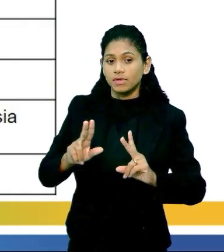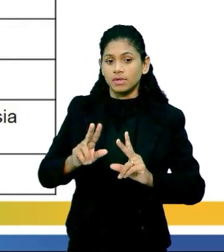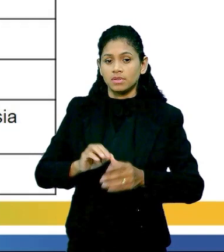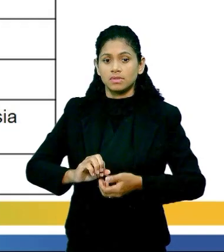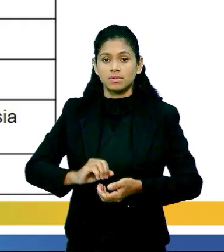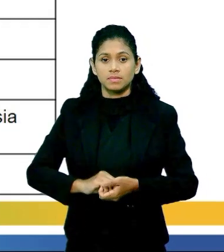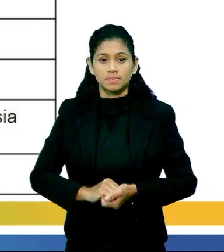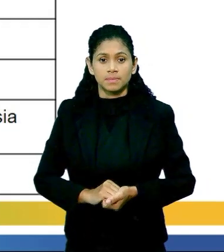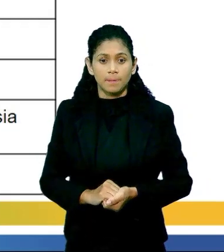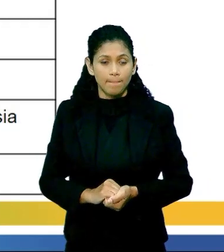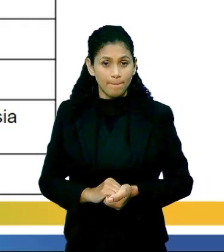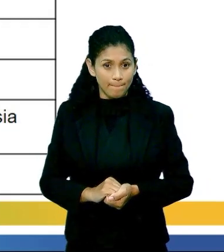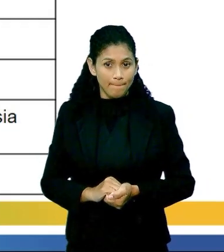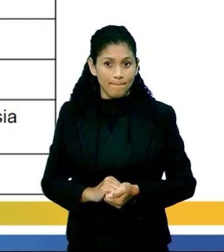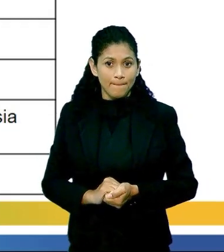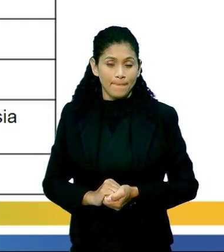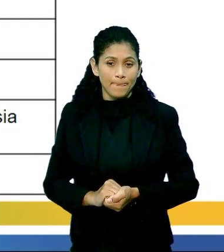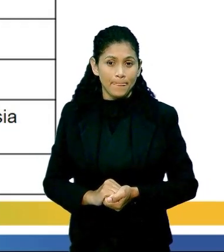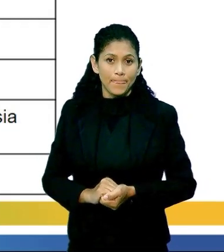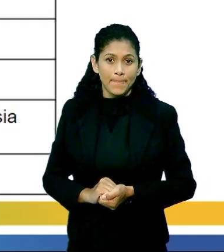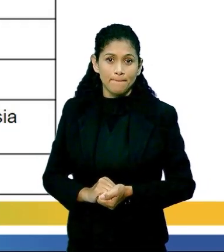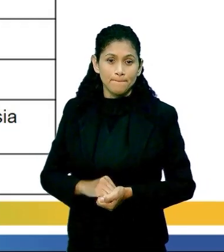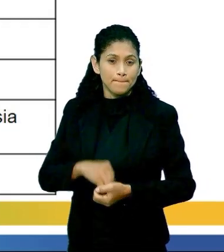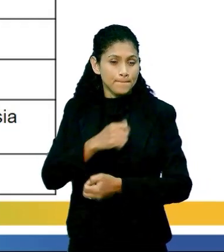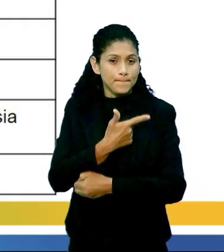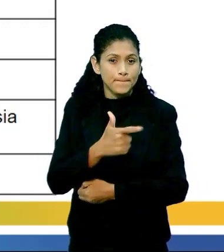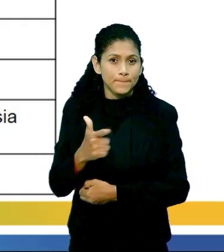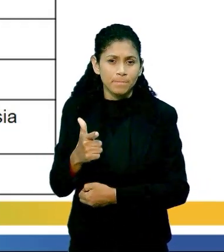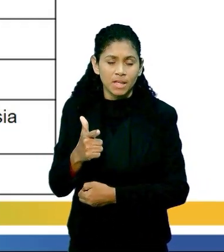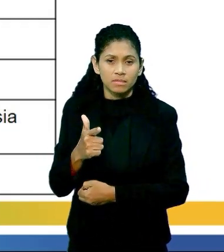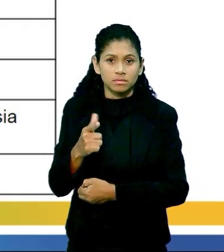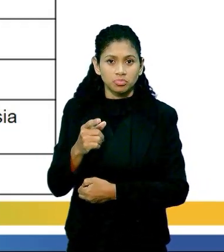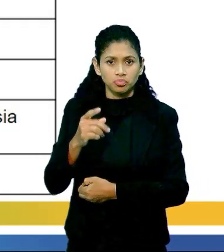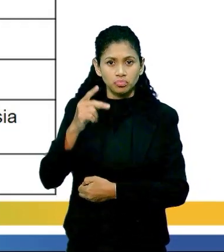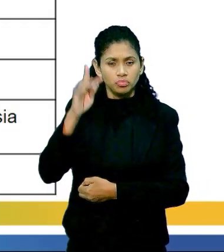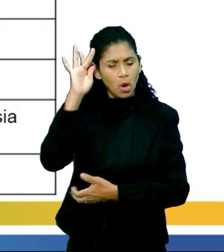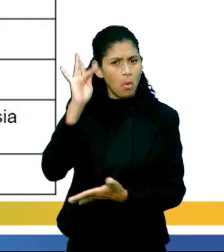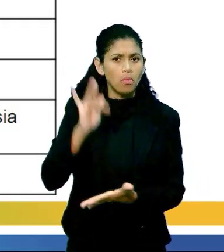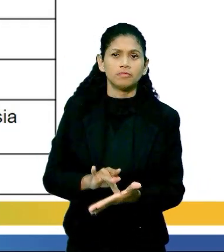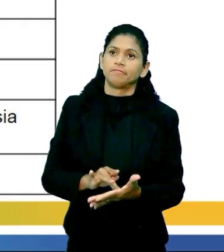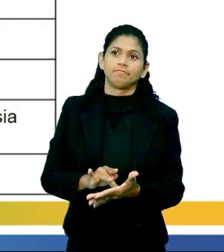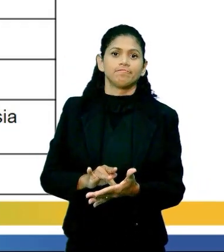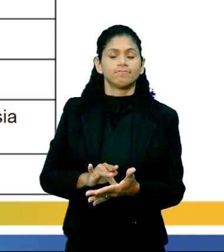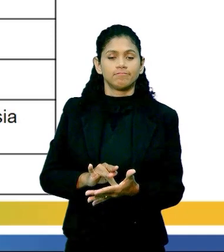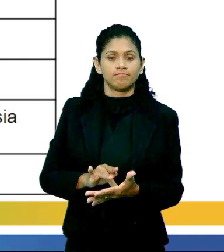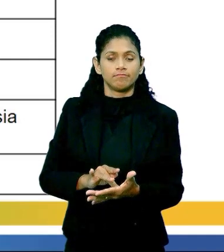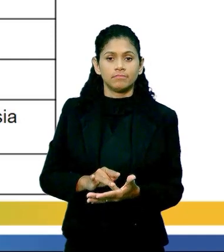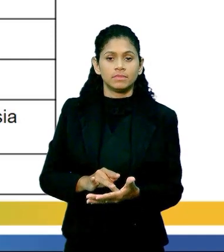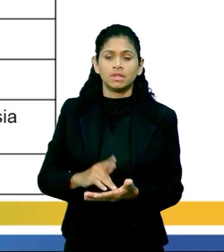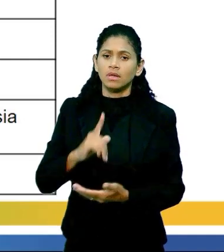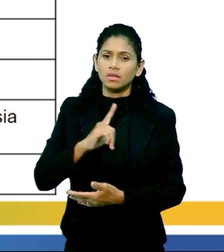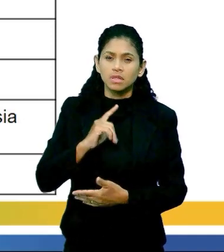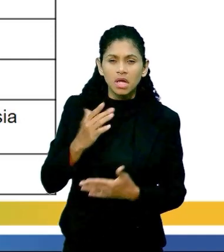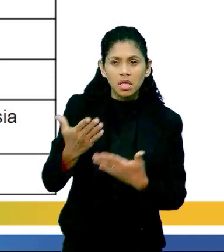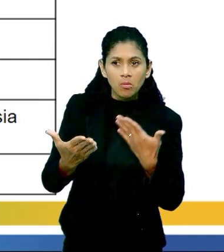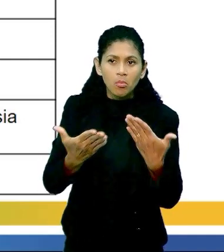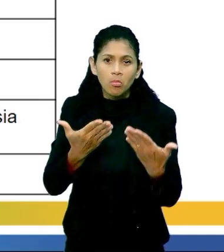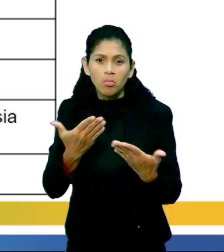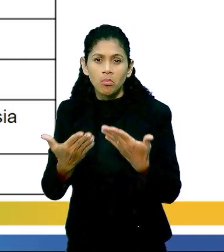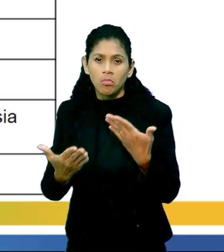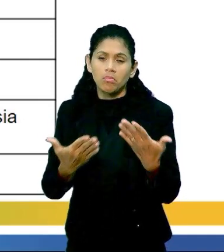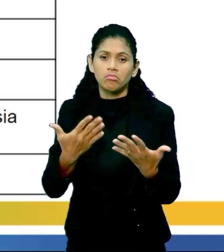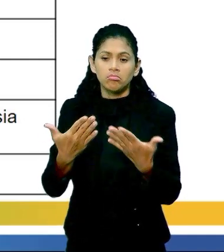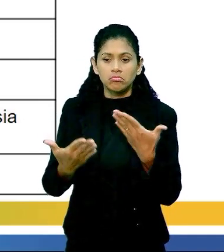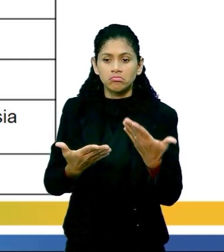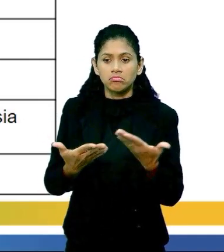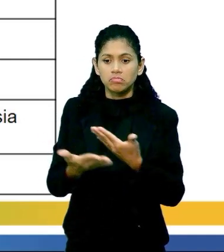Semana Santa ela não tem essa precisão toda, ela tem uma estimativa ali, né? Que pode ser março ou